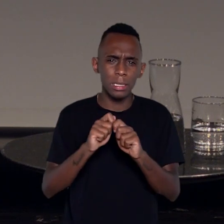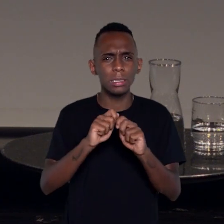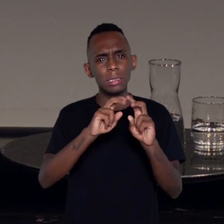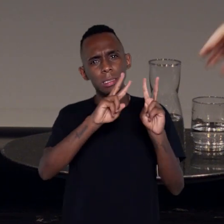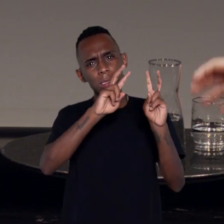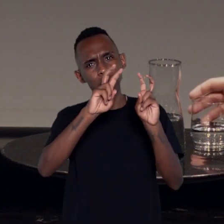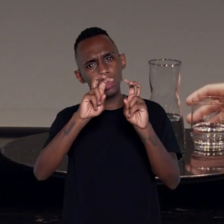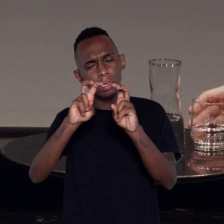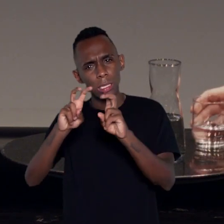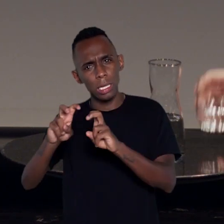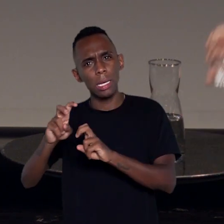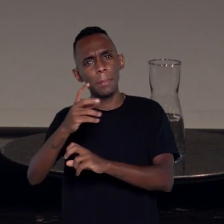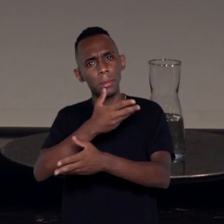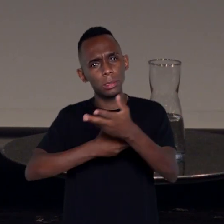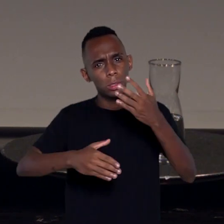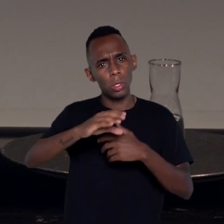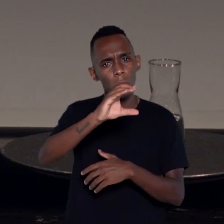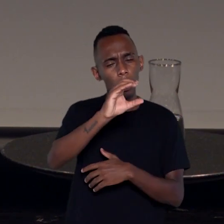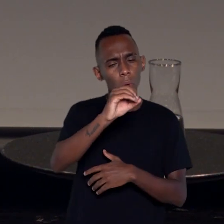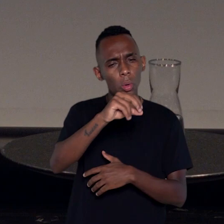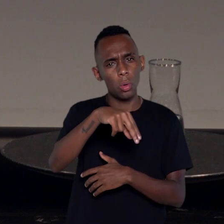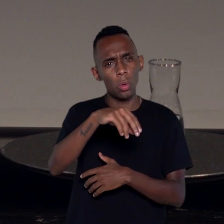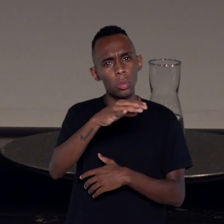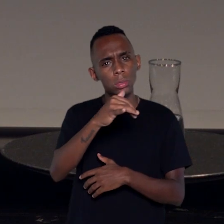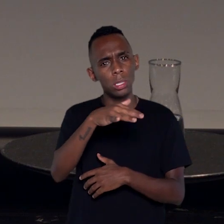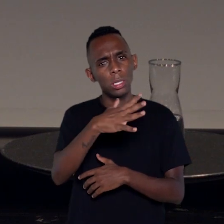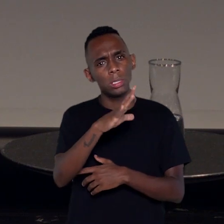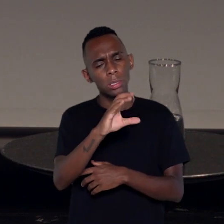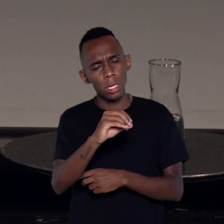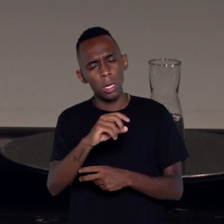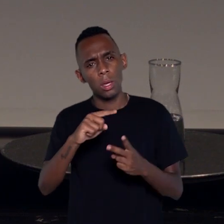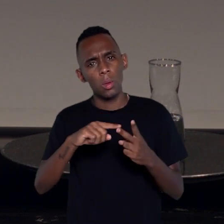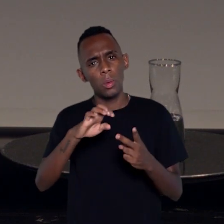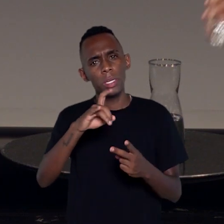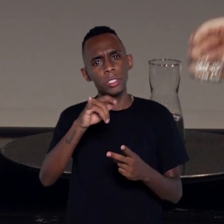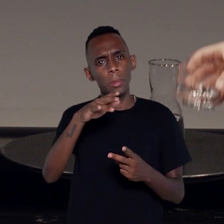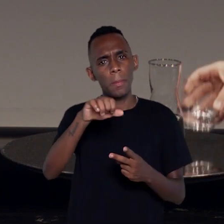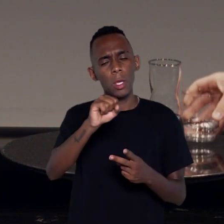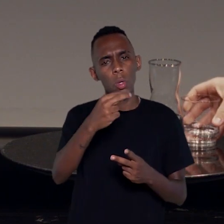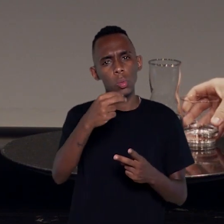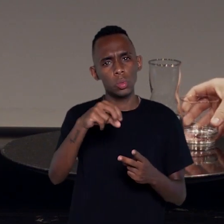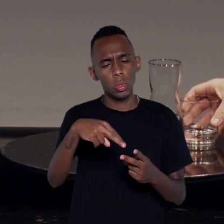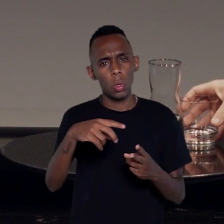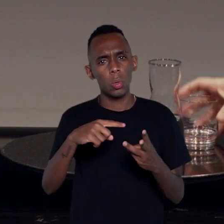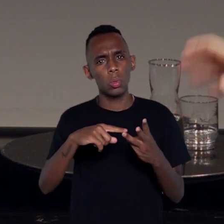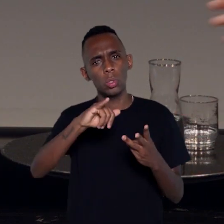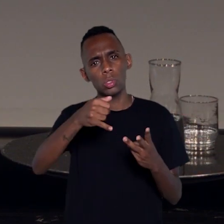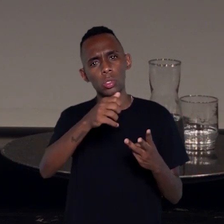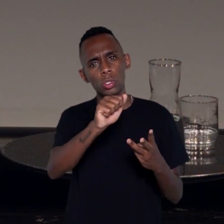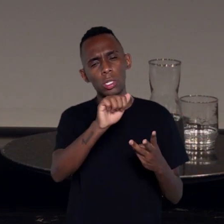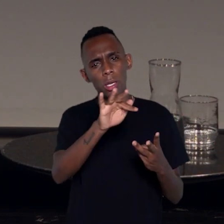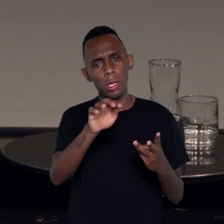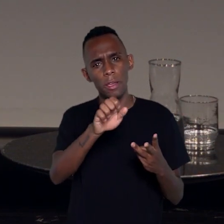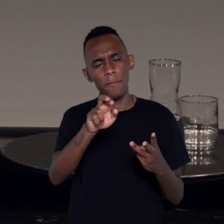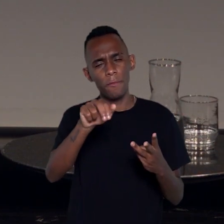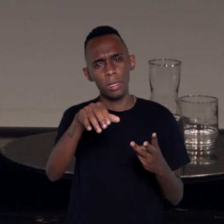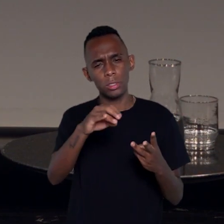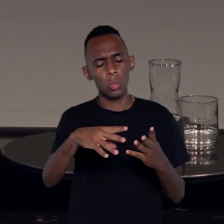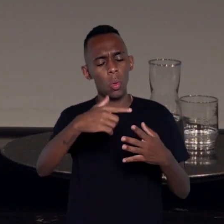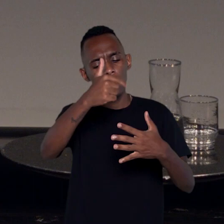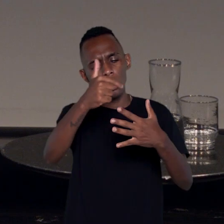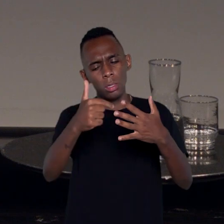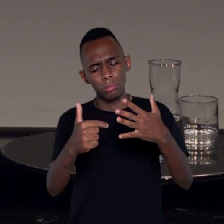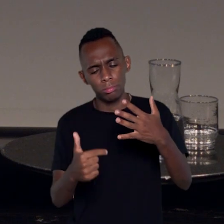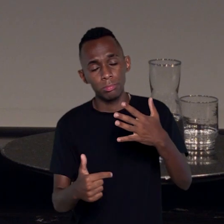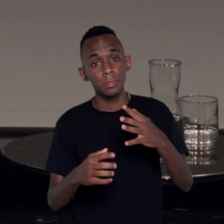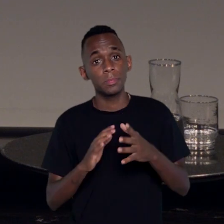inúmeros debates com a Conceição, inúmeros com Edmilson, com Jefferson, com Djamila